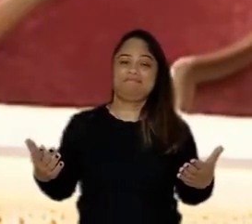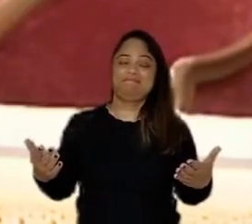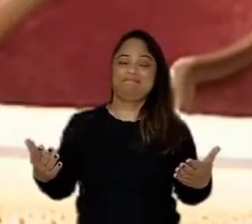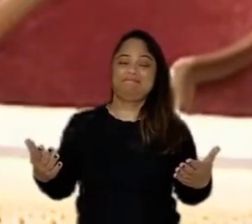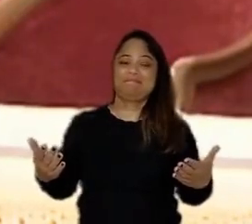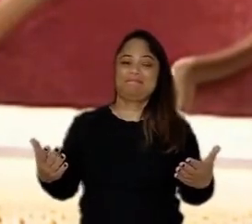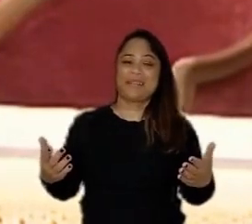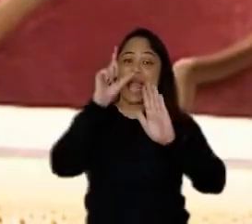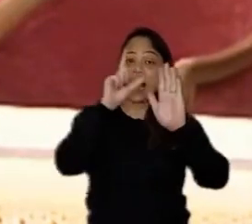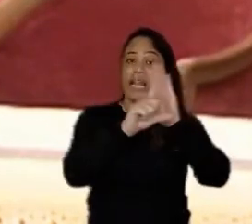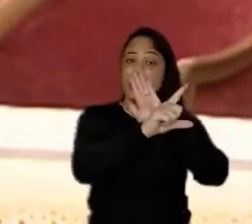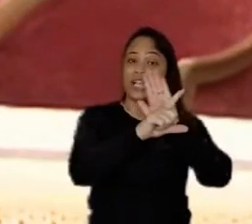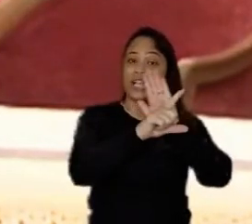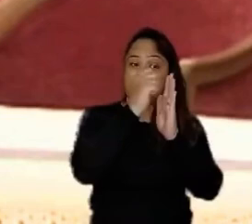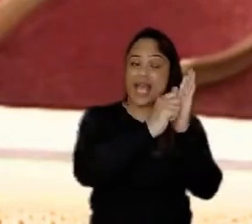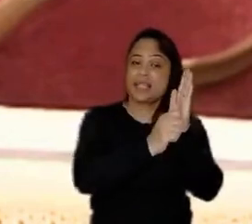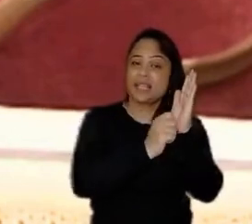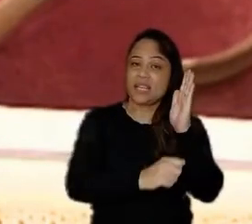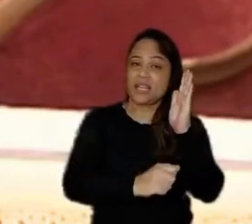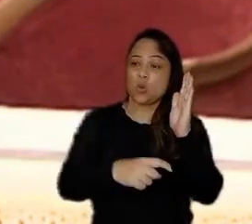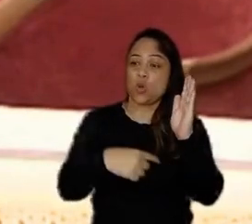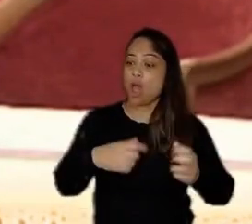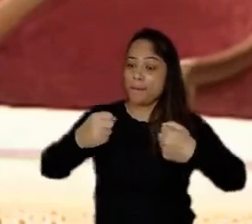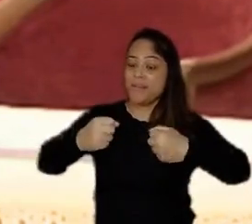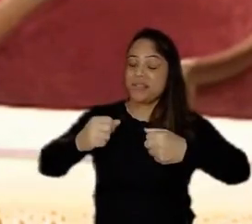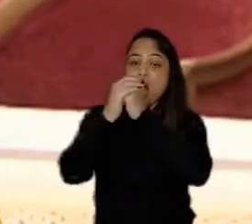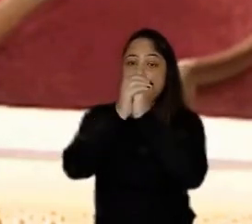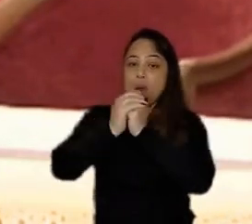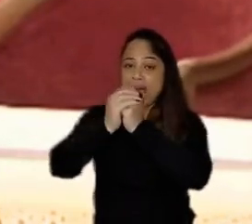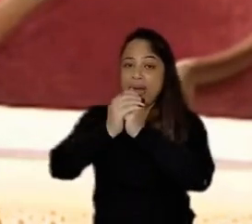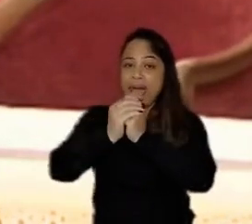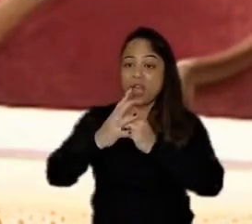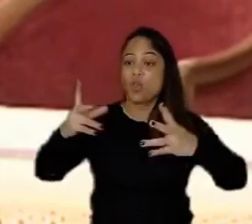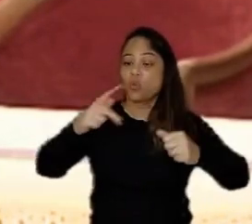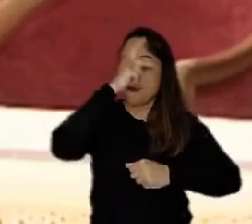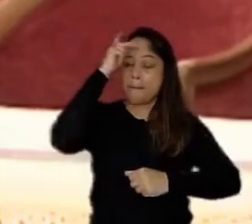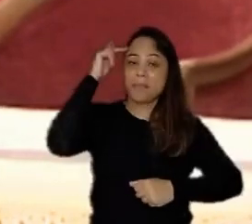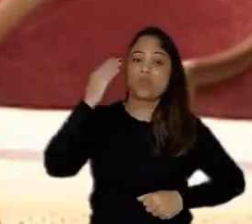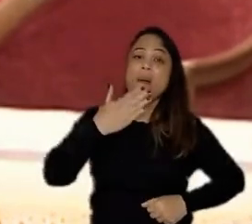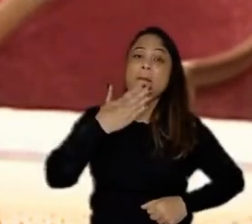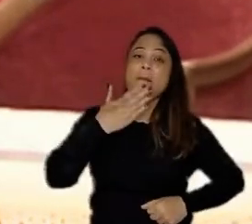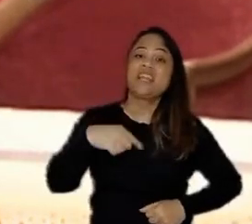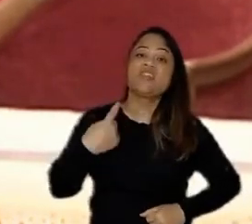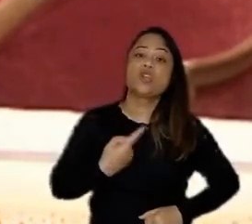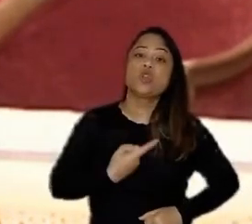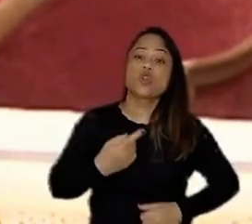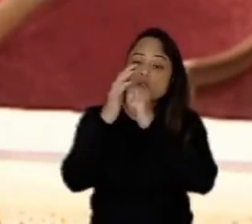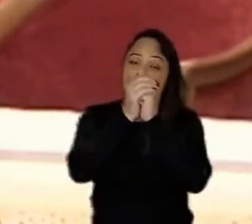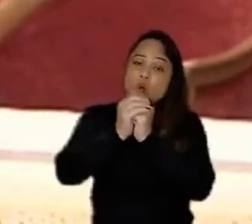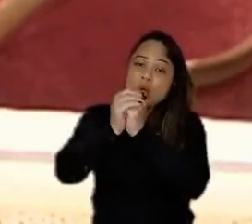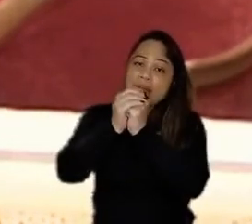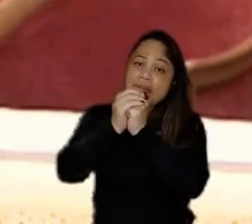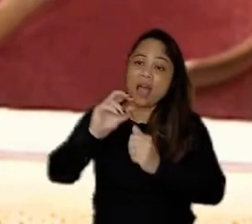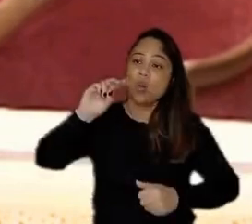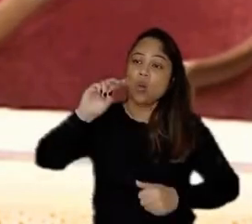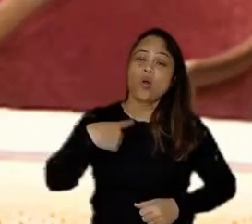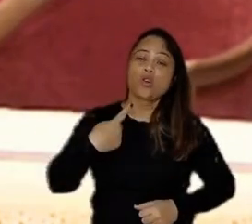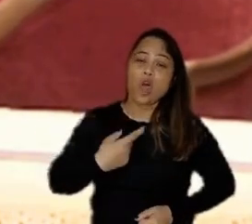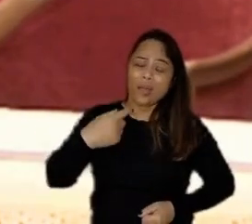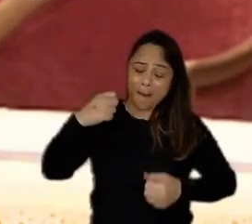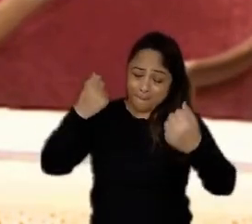por aqueles que se recomendaram às nossas orações, ou nos quais somos obrigados a